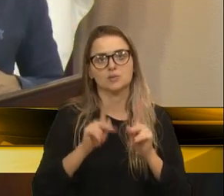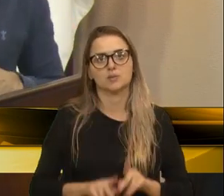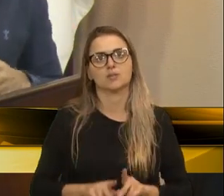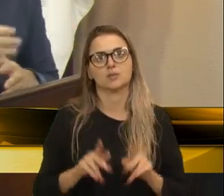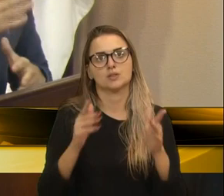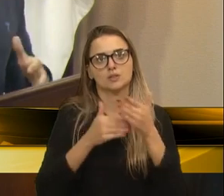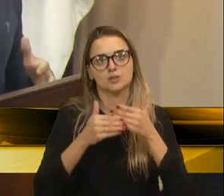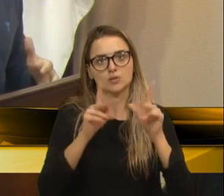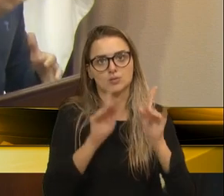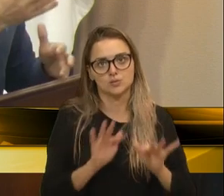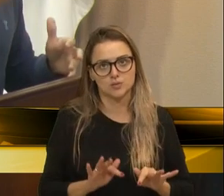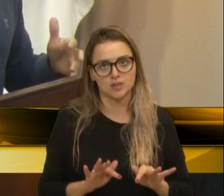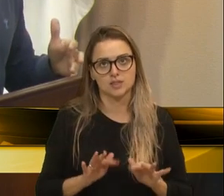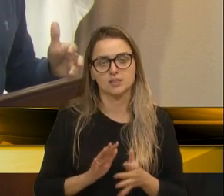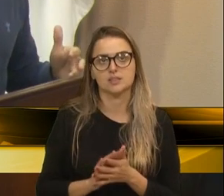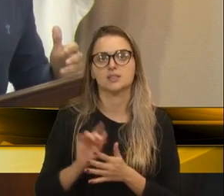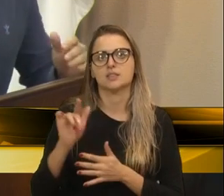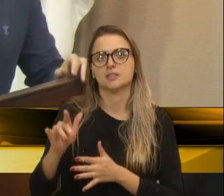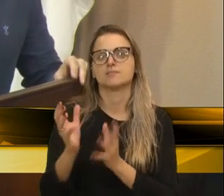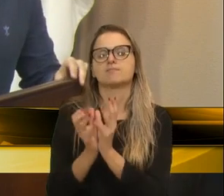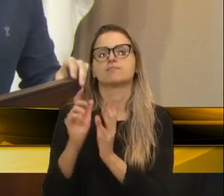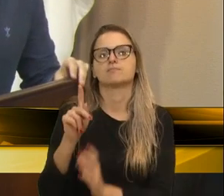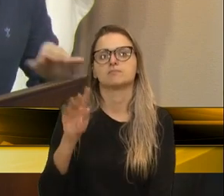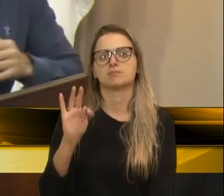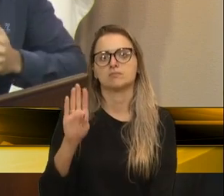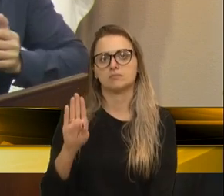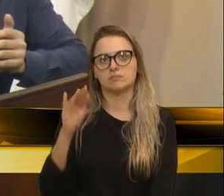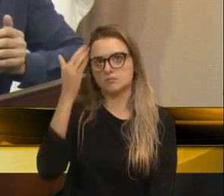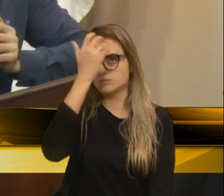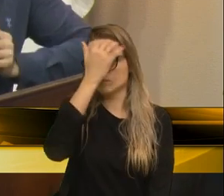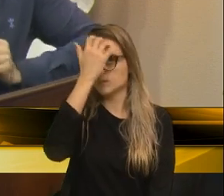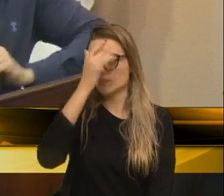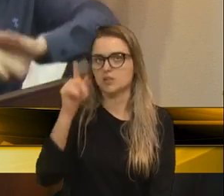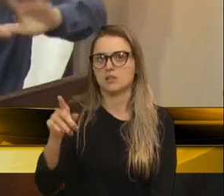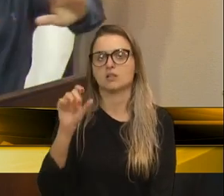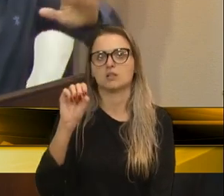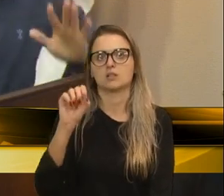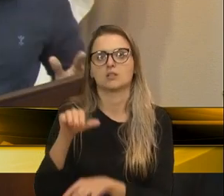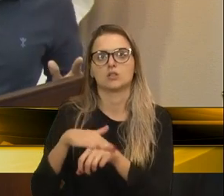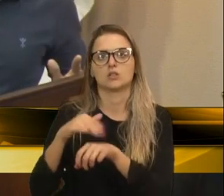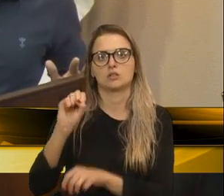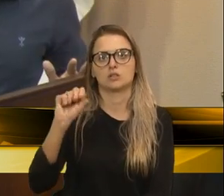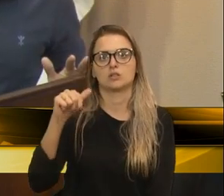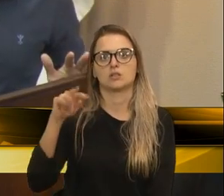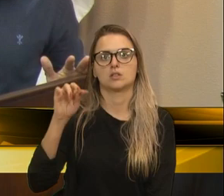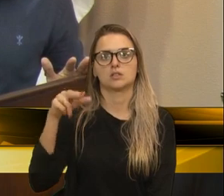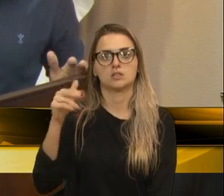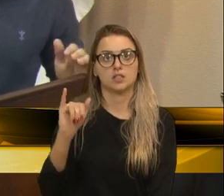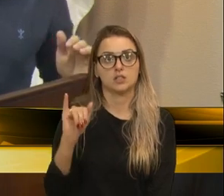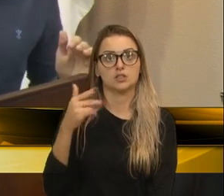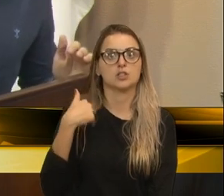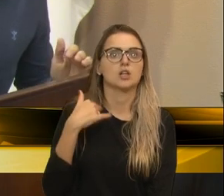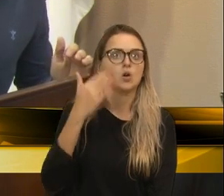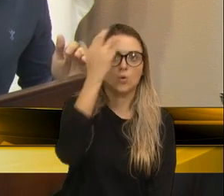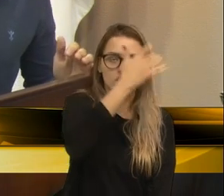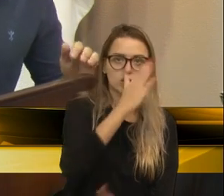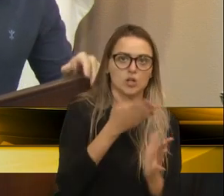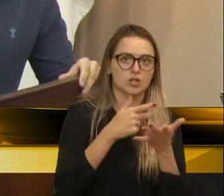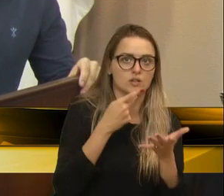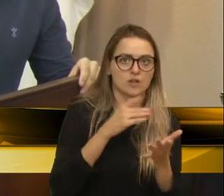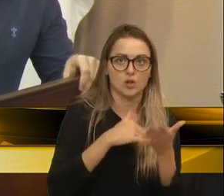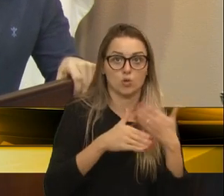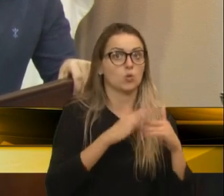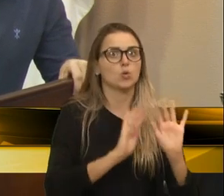Então, a bancada do PTB, por exemplo, o Adiló, nós chegamos lá com o Santini, o Adiló já me falou tudo. Chegamos lá